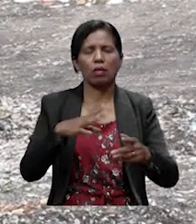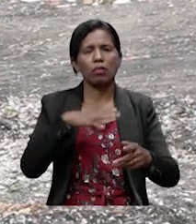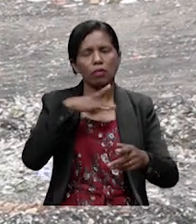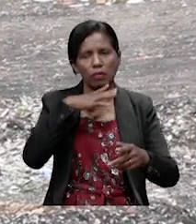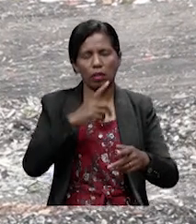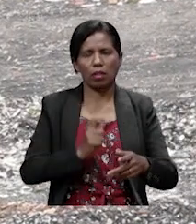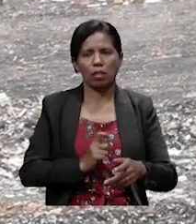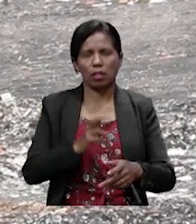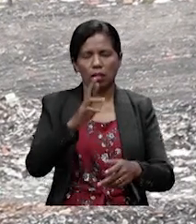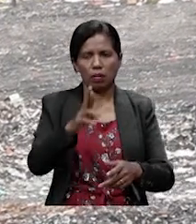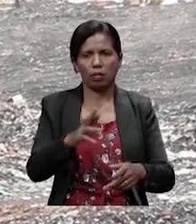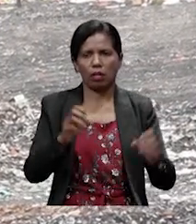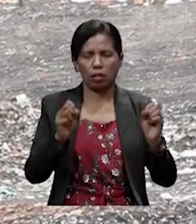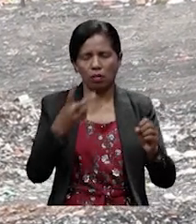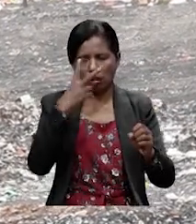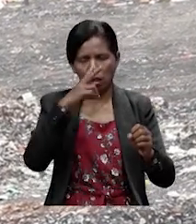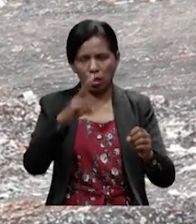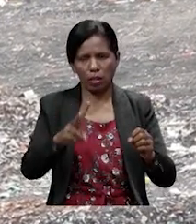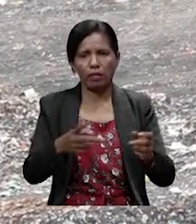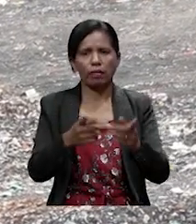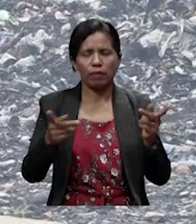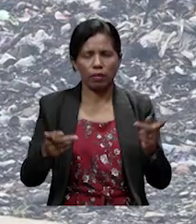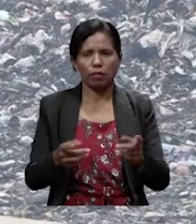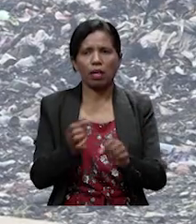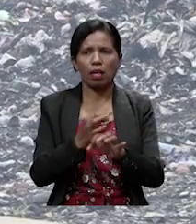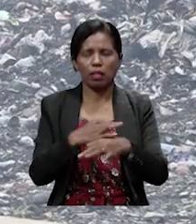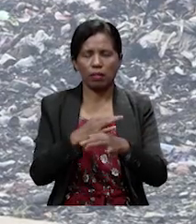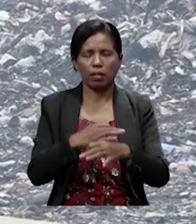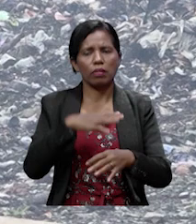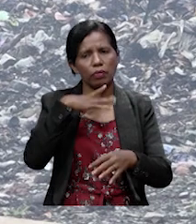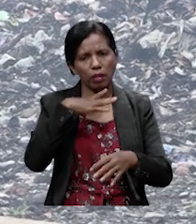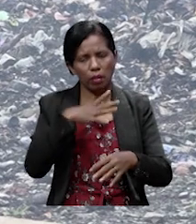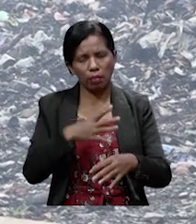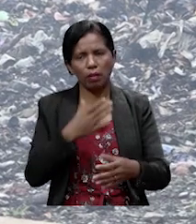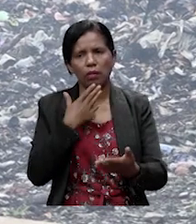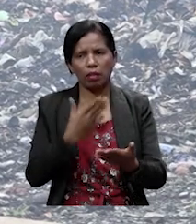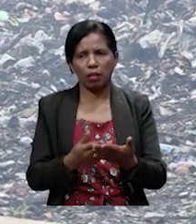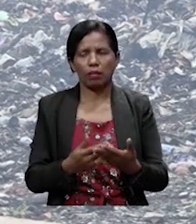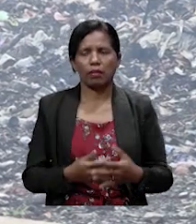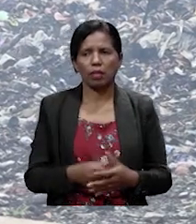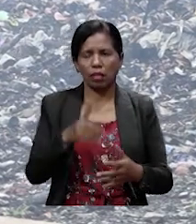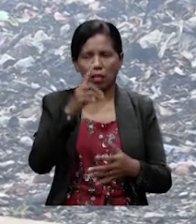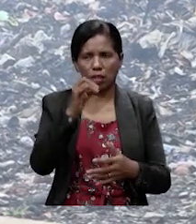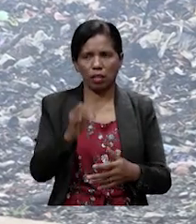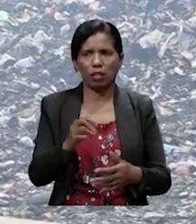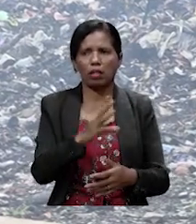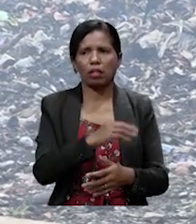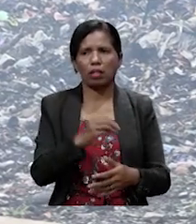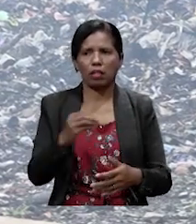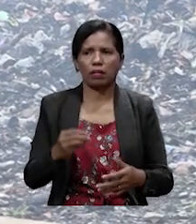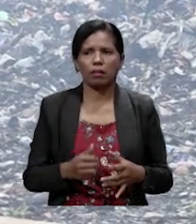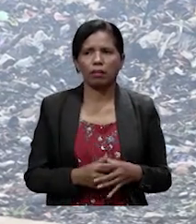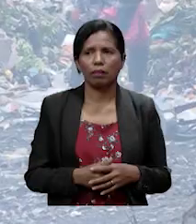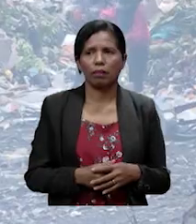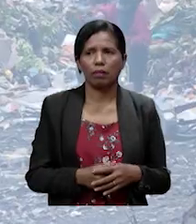atu ne bele halo reciclagem ba lixo ne maka ita otu itanian ya di lara no mos ya arredor di ne ne